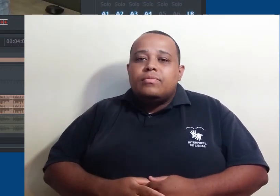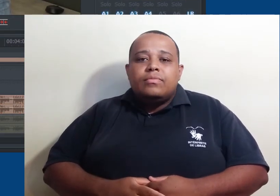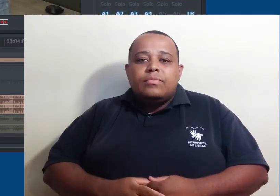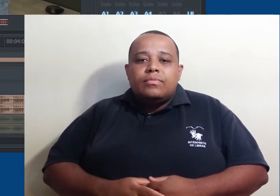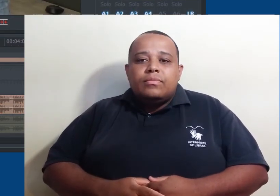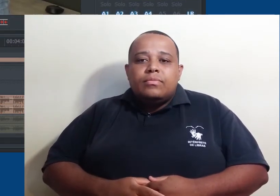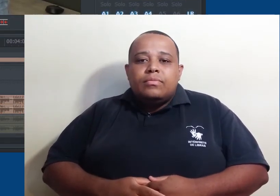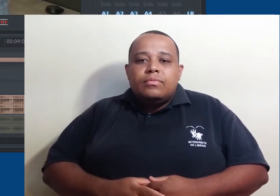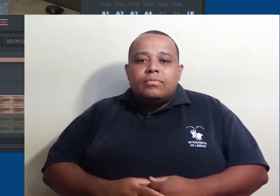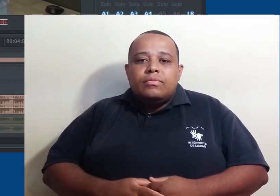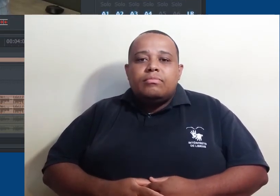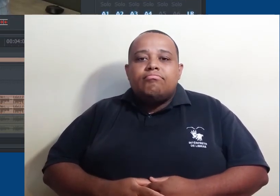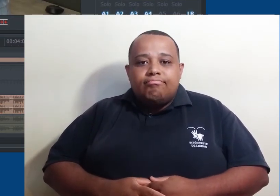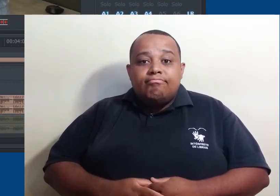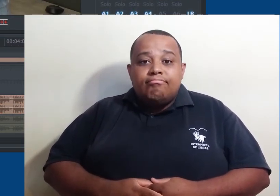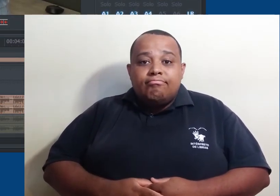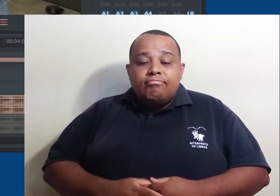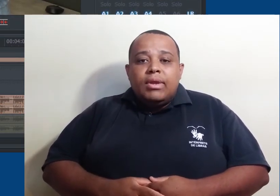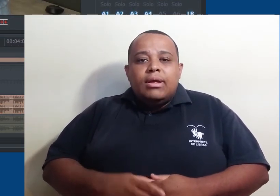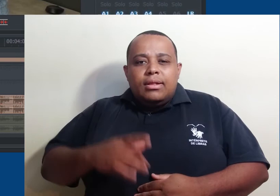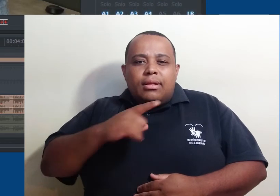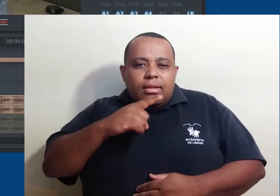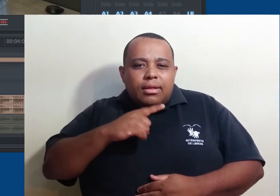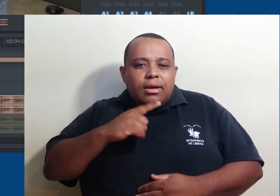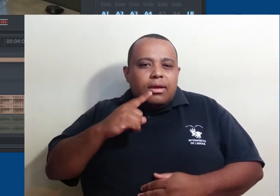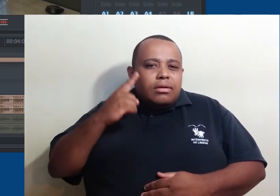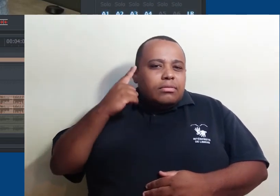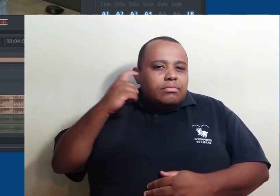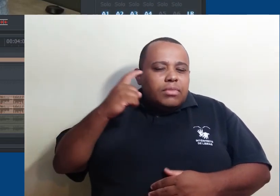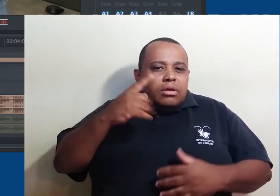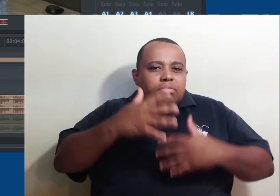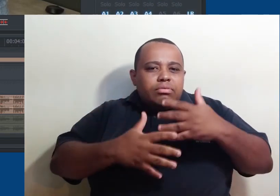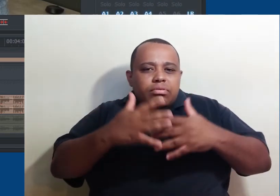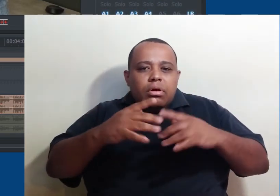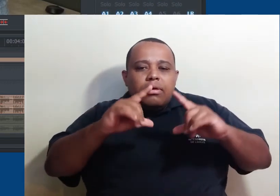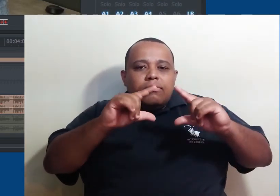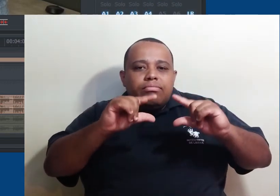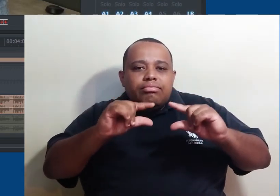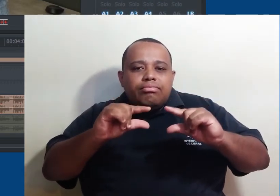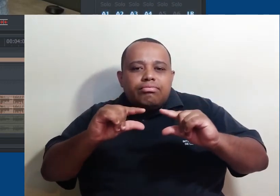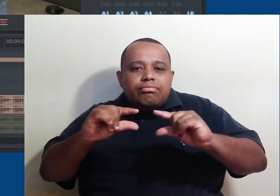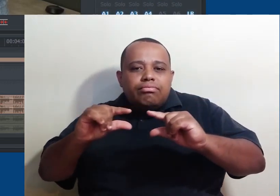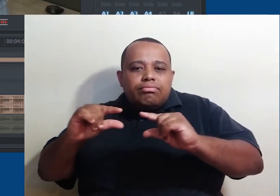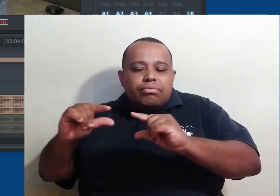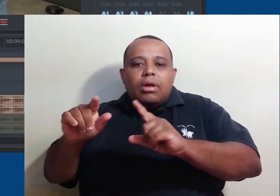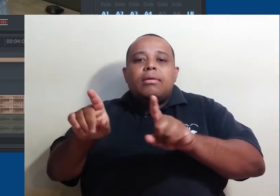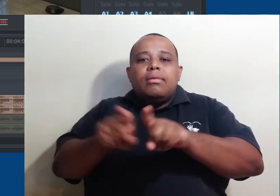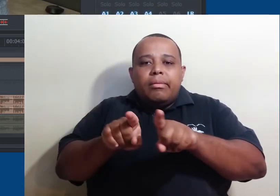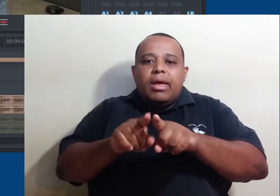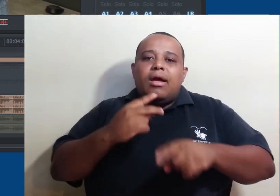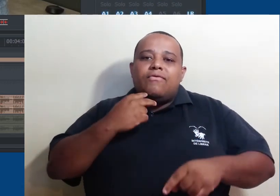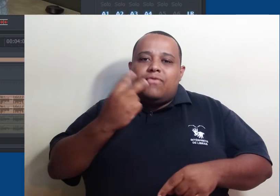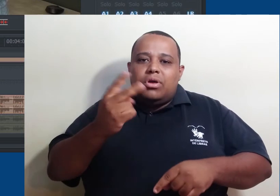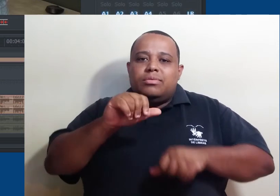As formas de ensinar e aprender estão mudando. Percebe que o ruído em si ficou bem menor, só que minha voz também fica um pouco mais